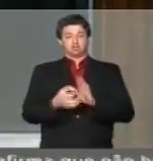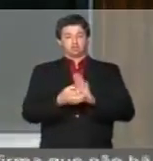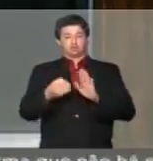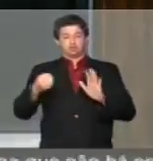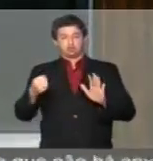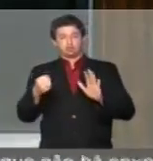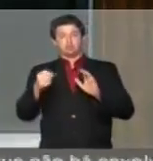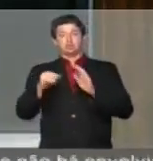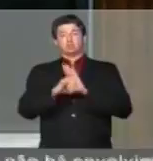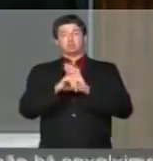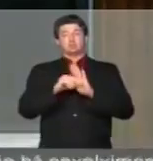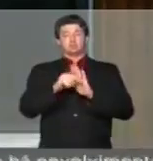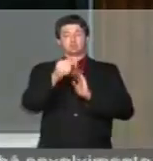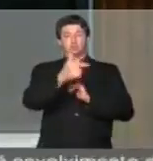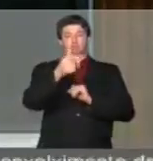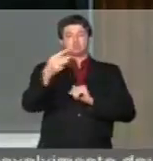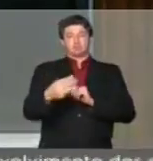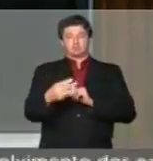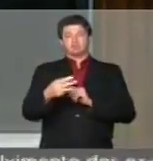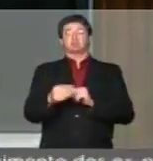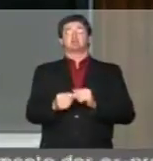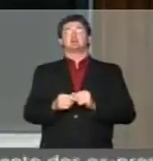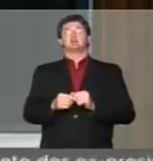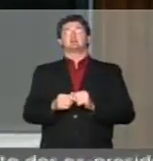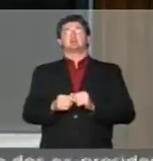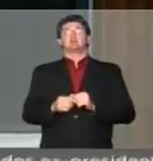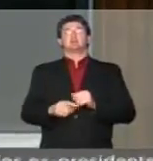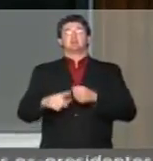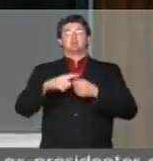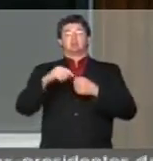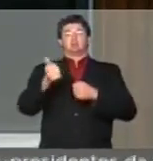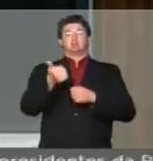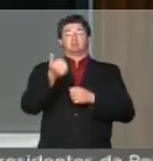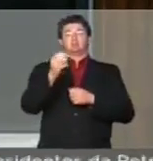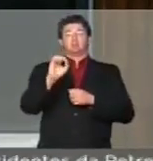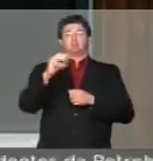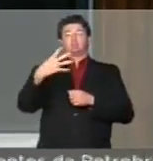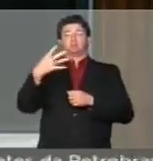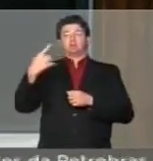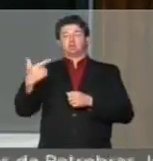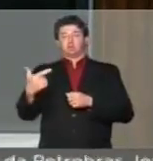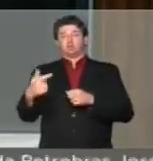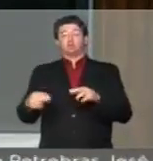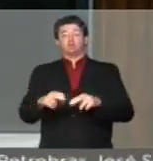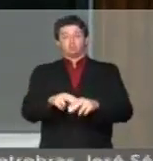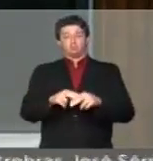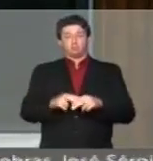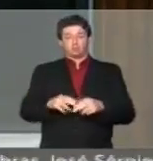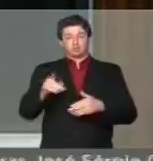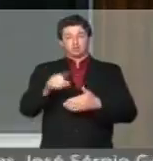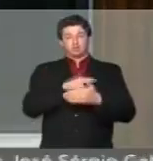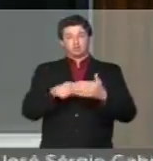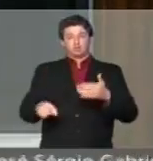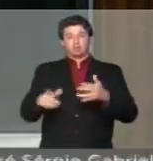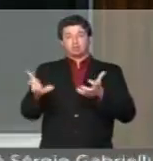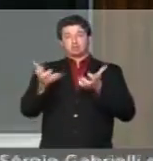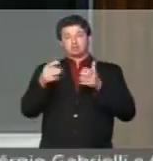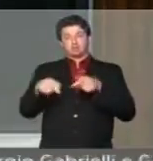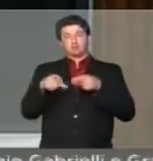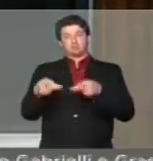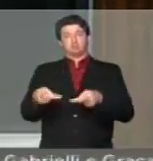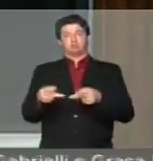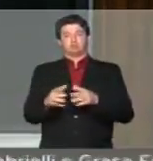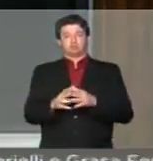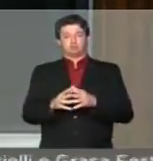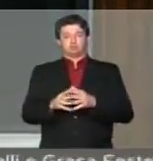remissão aos incisos 2 e 3 do artigo 1042, em decorrência da revogação pretendida nesse